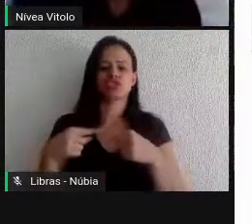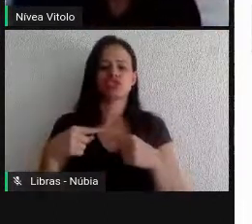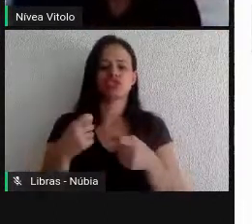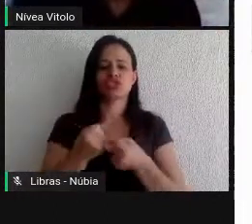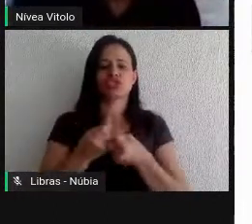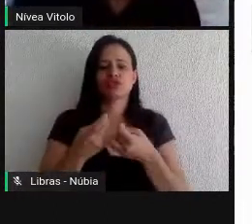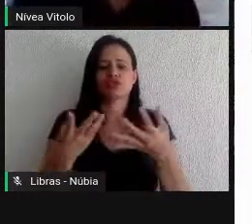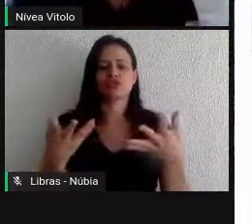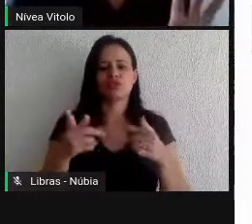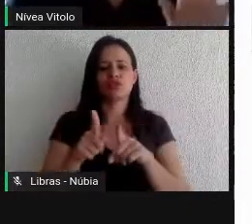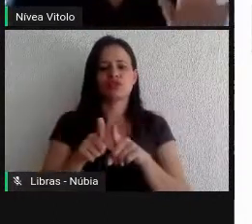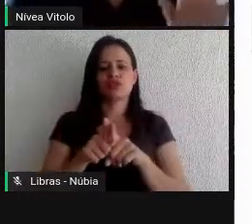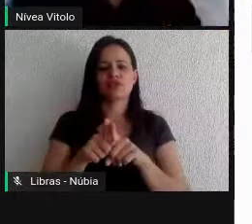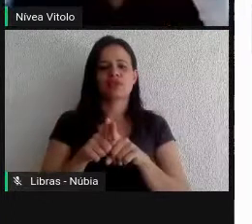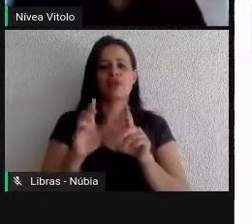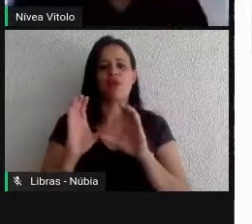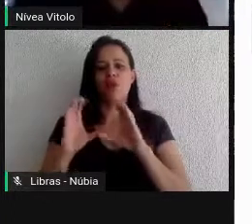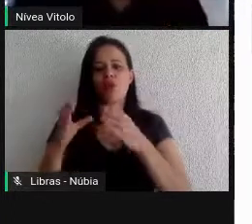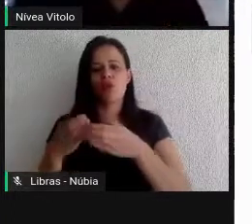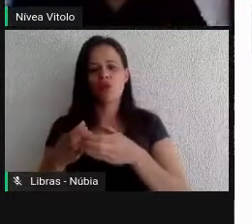são corporações,